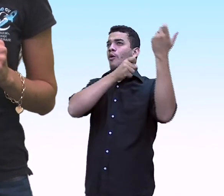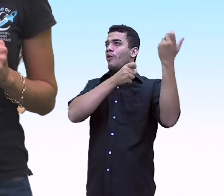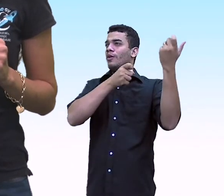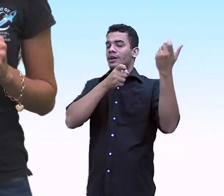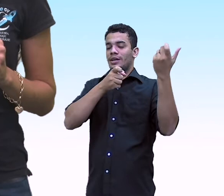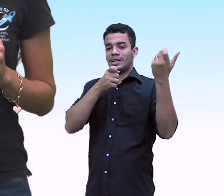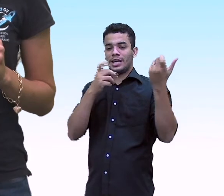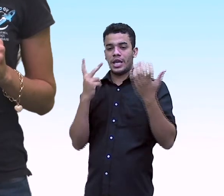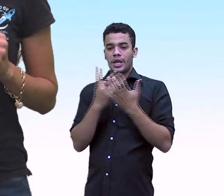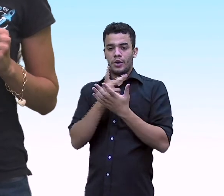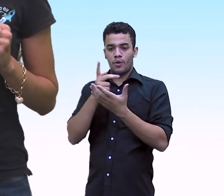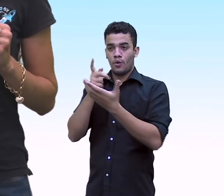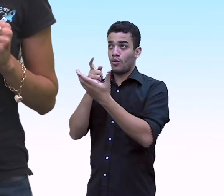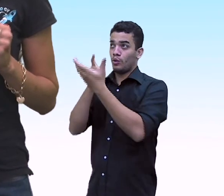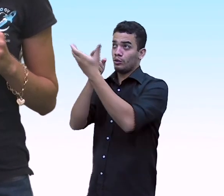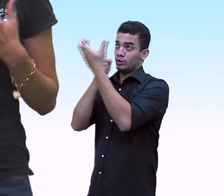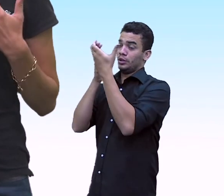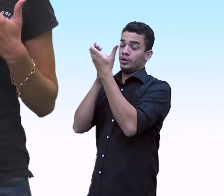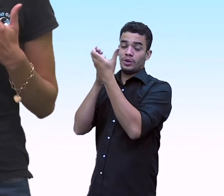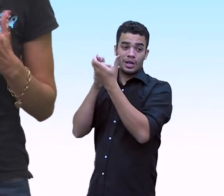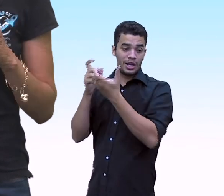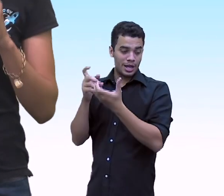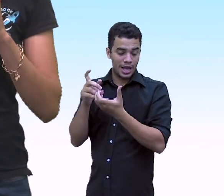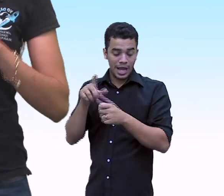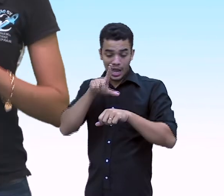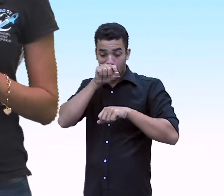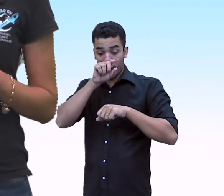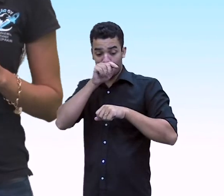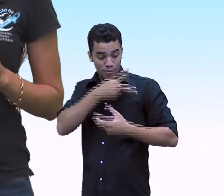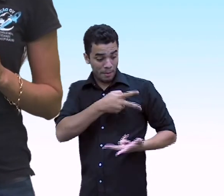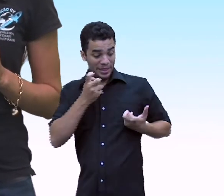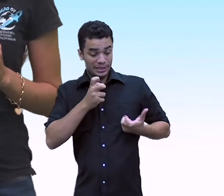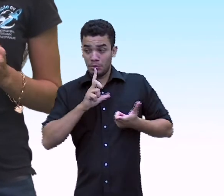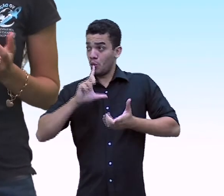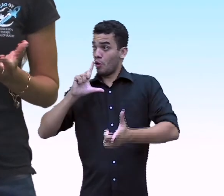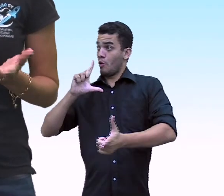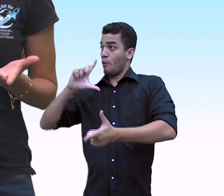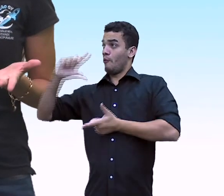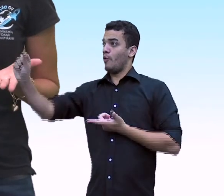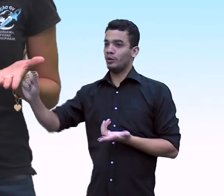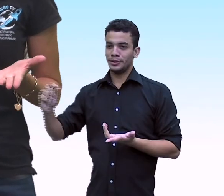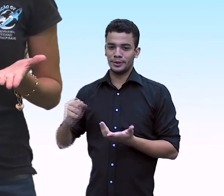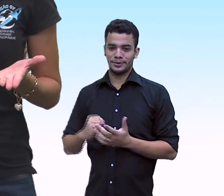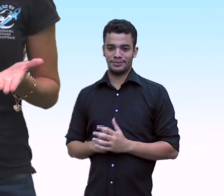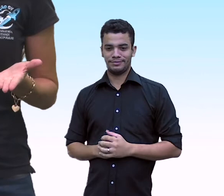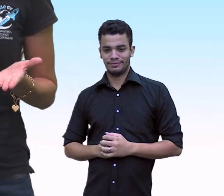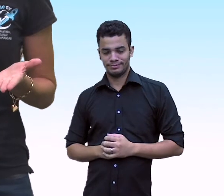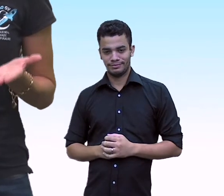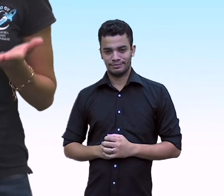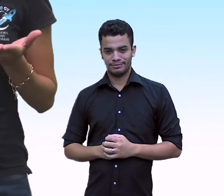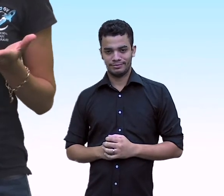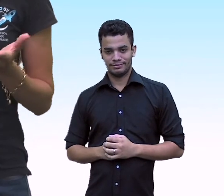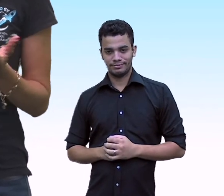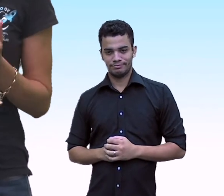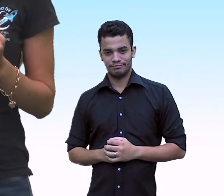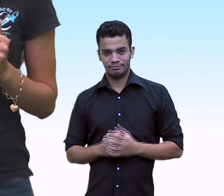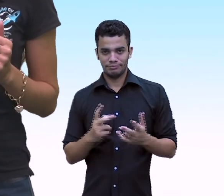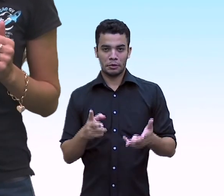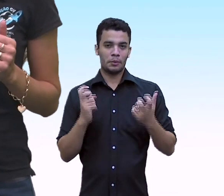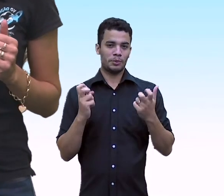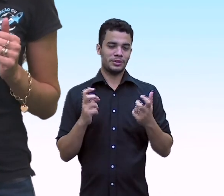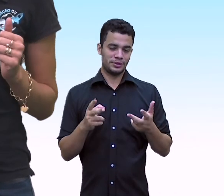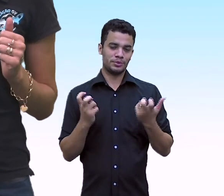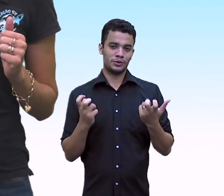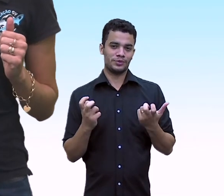advertida pelo barulho, escapou para bem longe. Nosso estudo de fábulas está